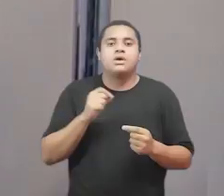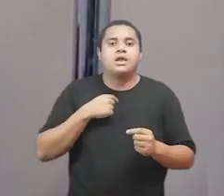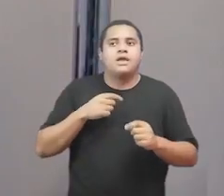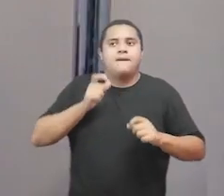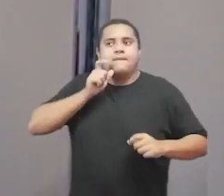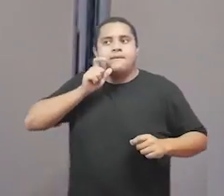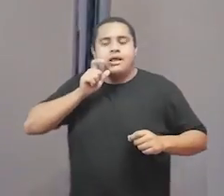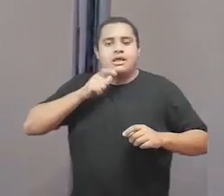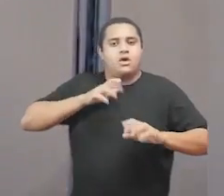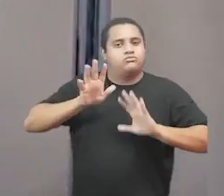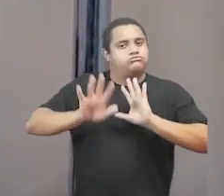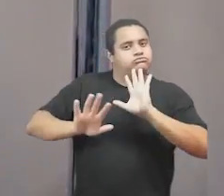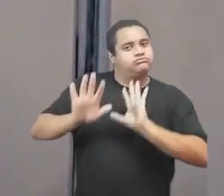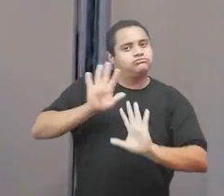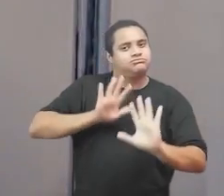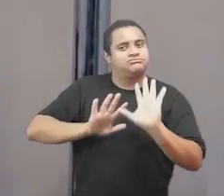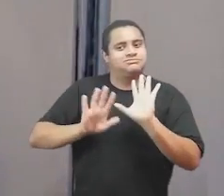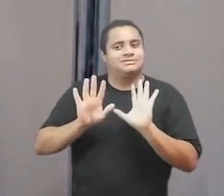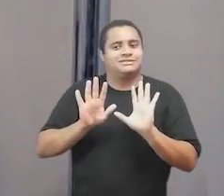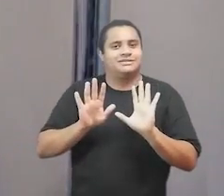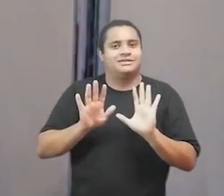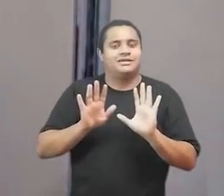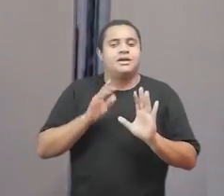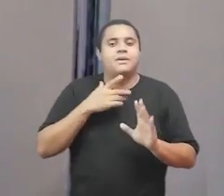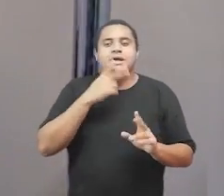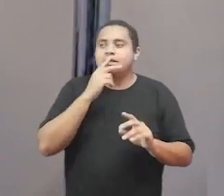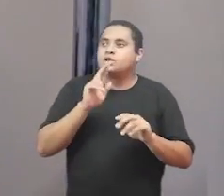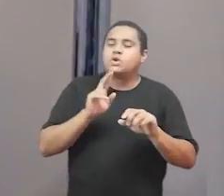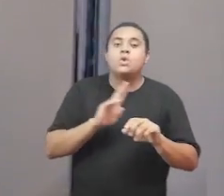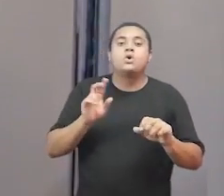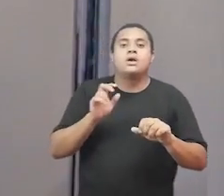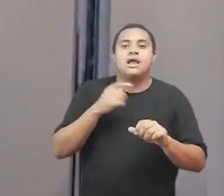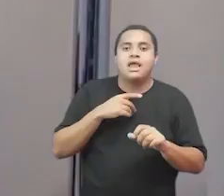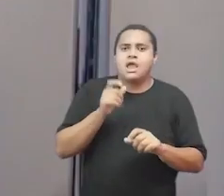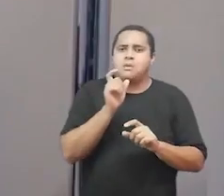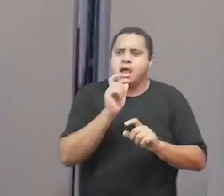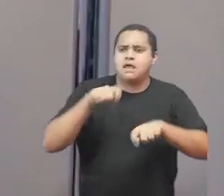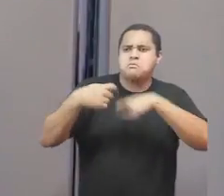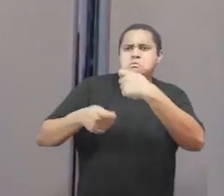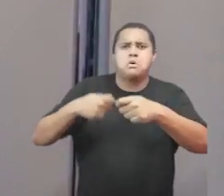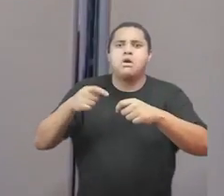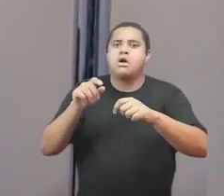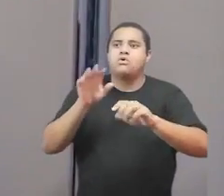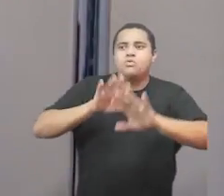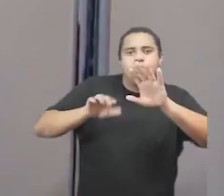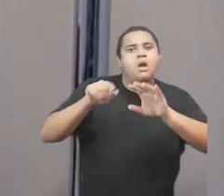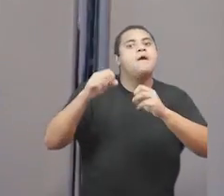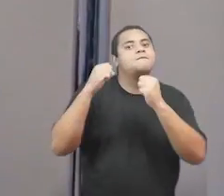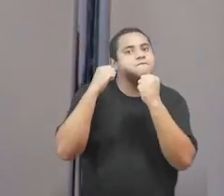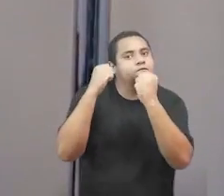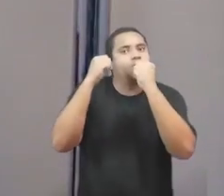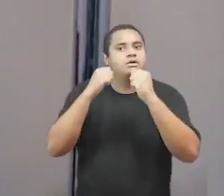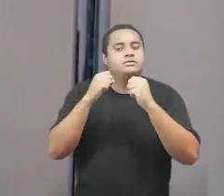cuidado com a palavra. Eu até renomearia para fique atento ao poder da palavra. Porque, cara, a palavra, ela cria